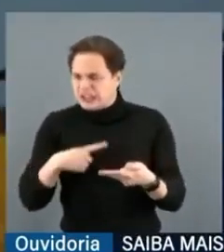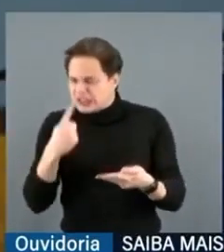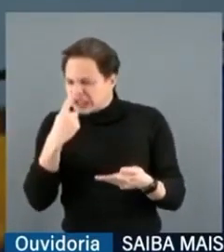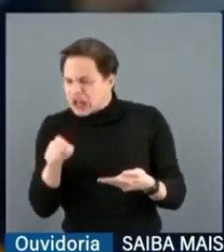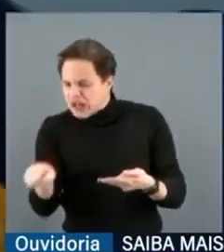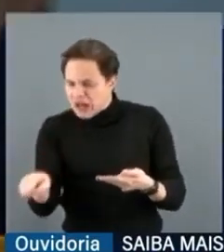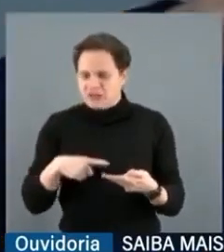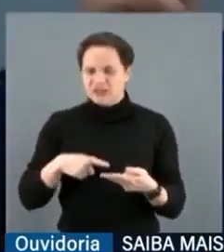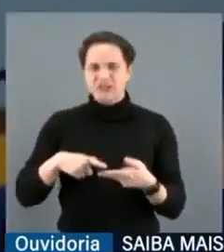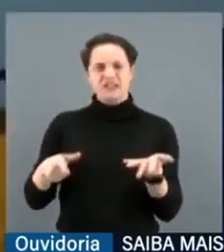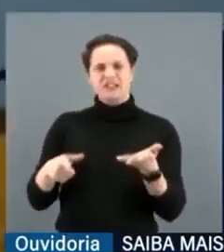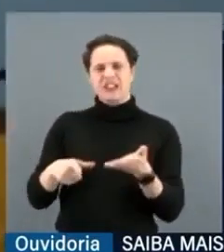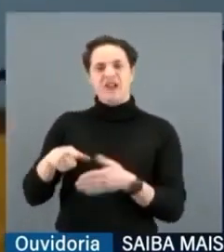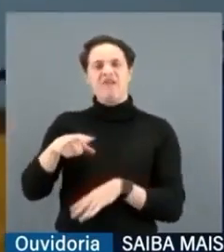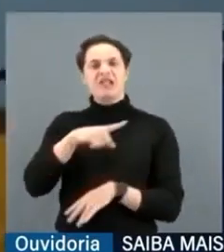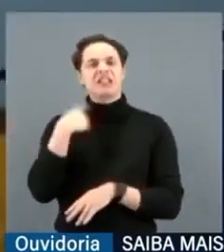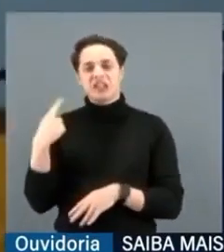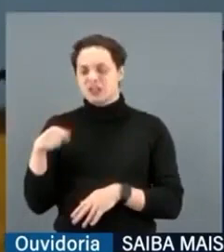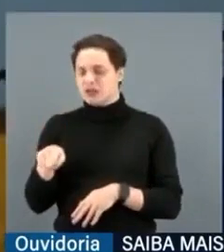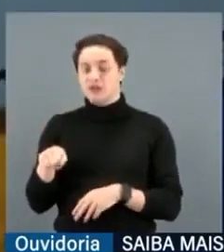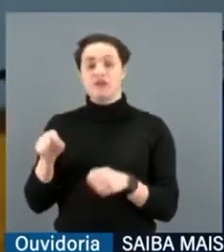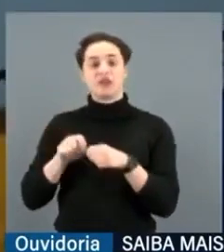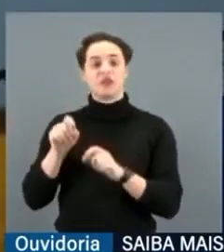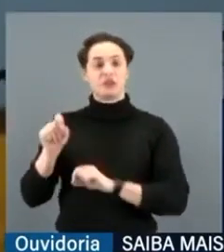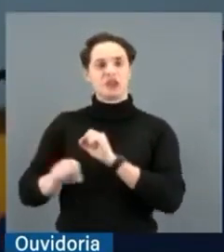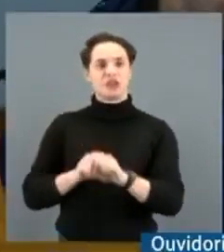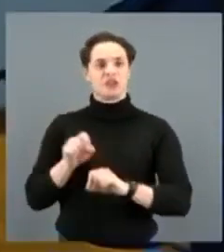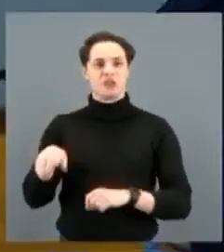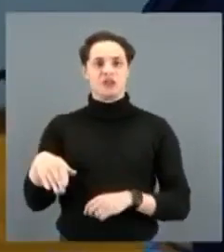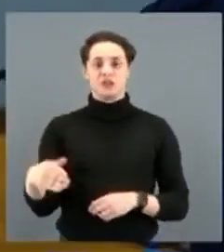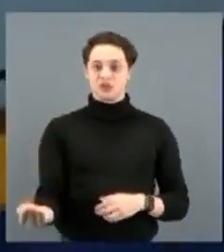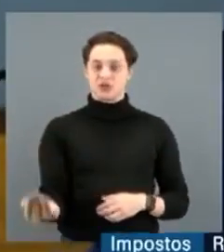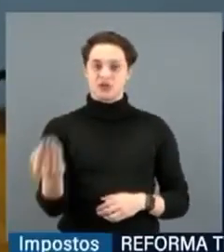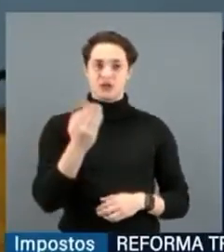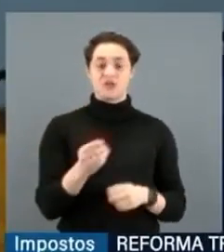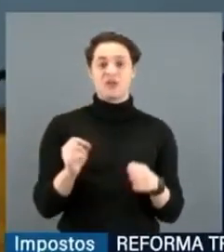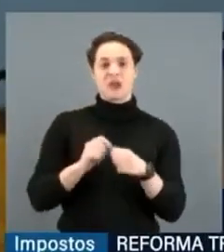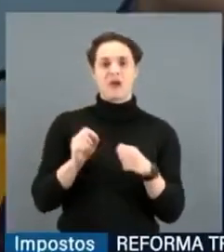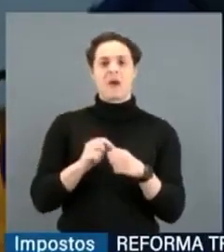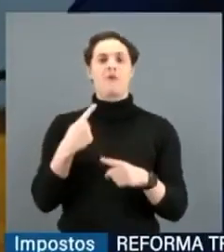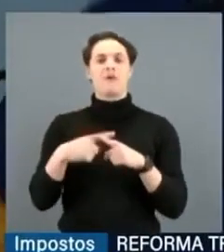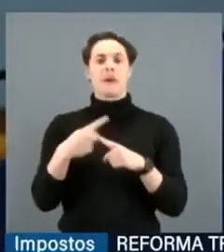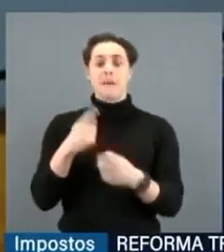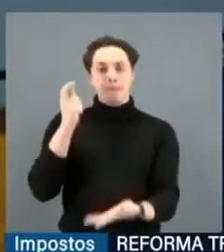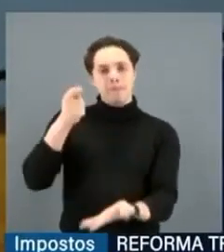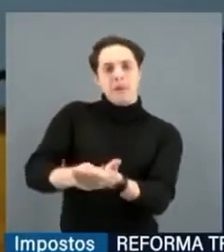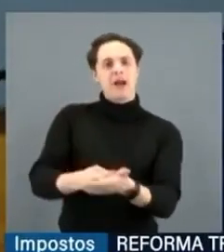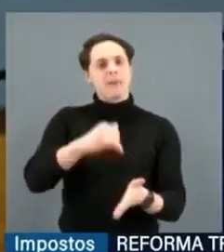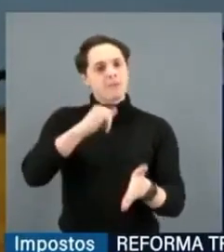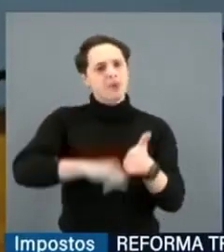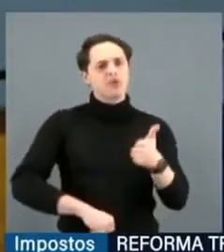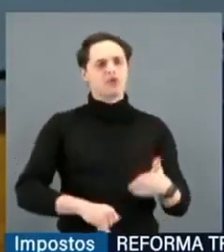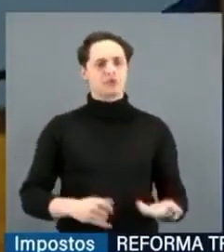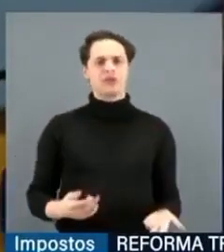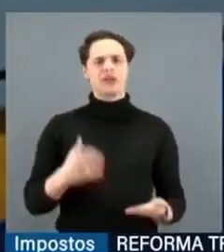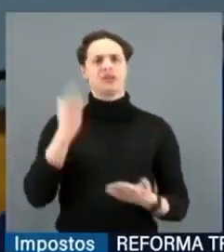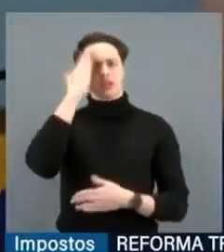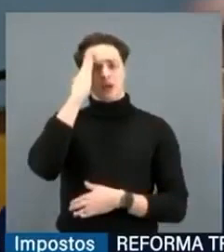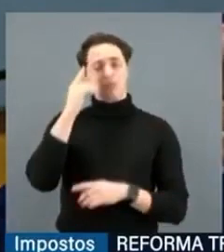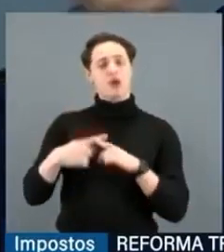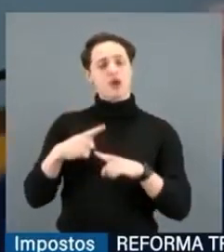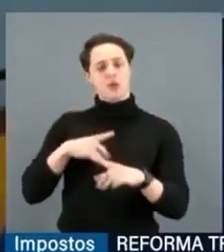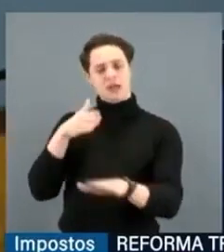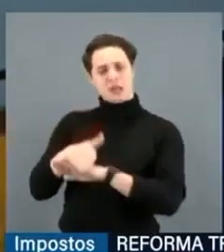vencido, tomate, batata e por aí vai, a gente doava. Quer dizer, era pagador de imposto. E sabe por que eu entrei na política? Porque aí eu estava